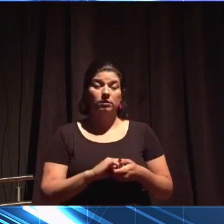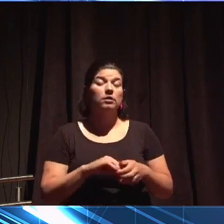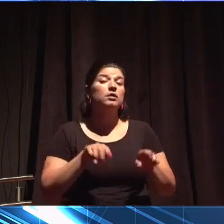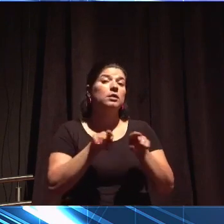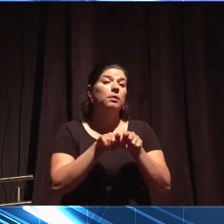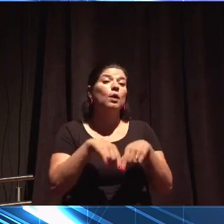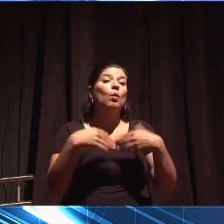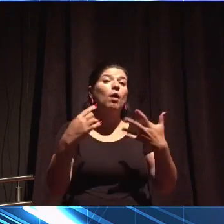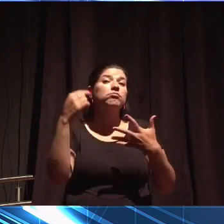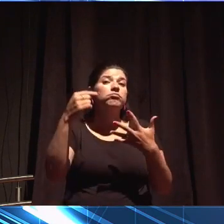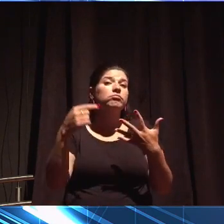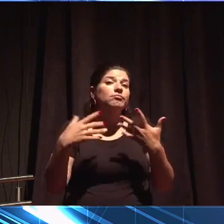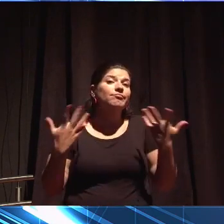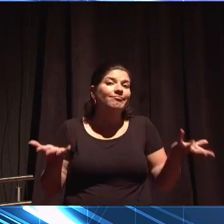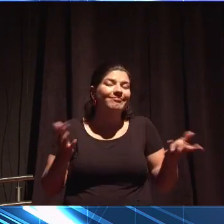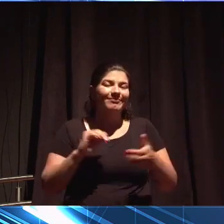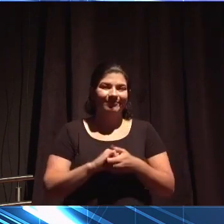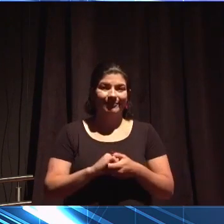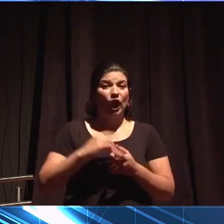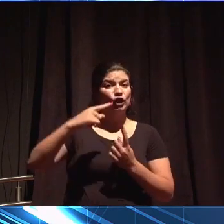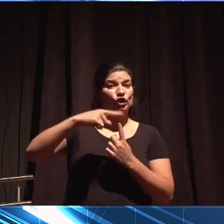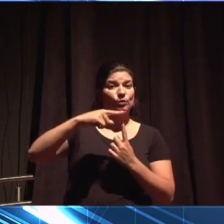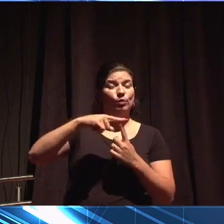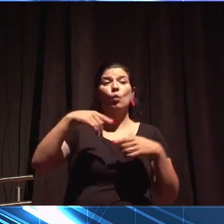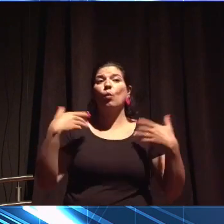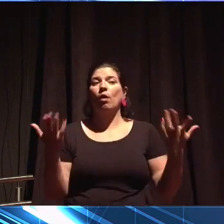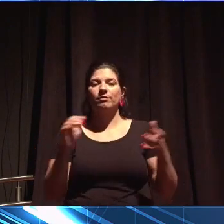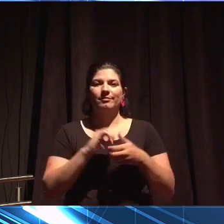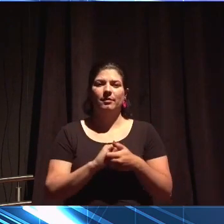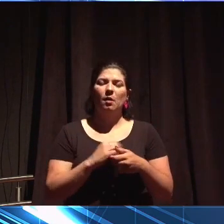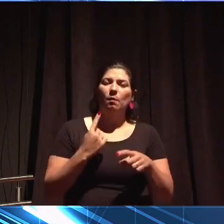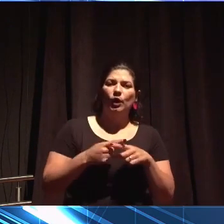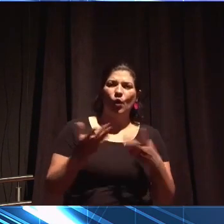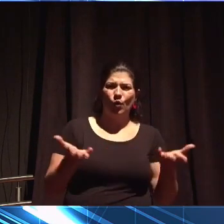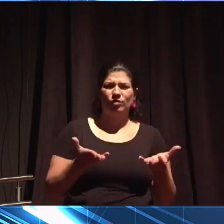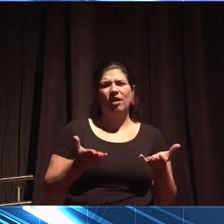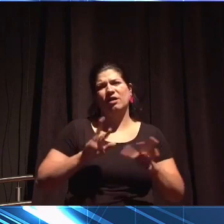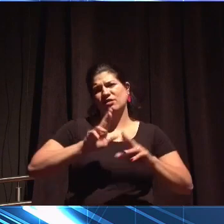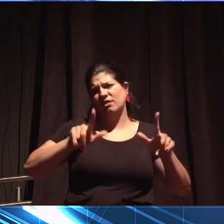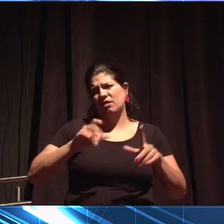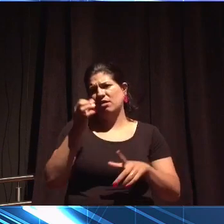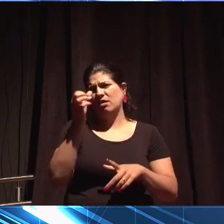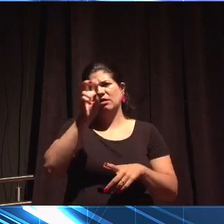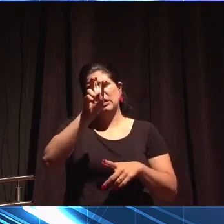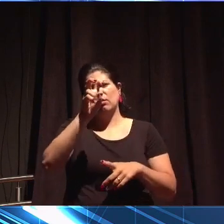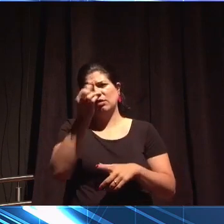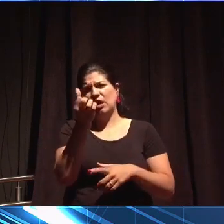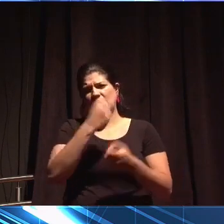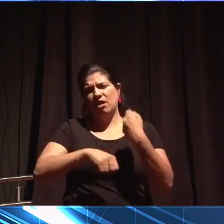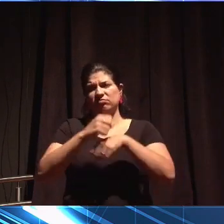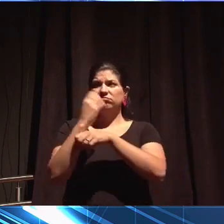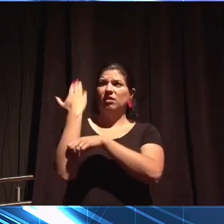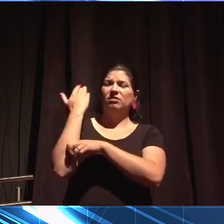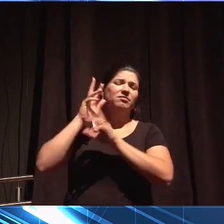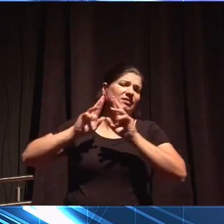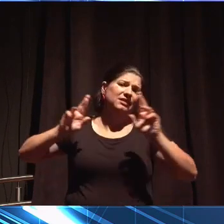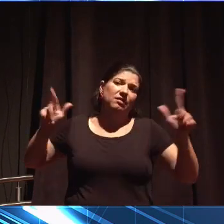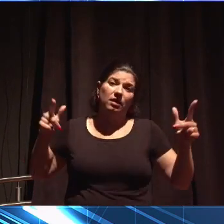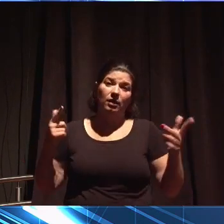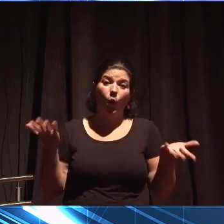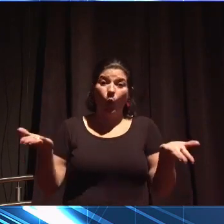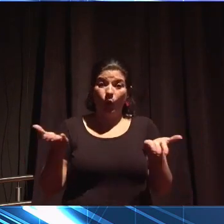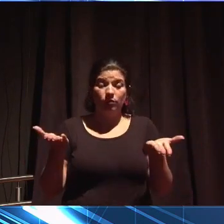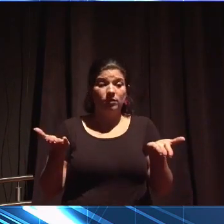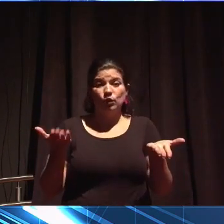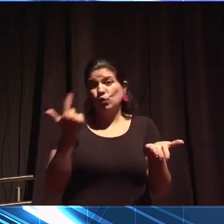tipos, porque hoje em dia é diferente de, sei lá, 5, 6 anos para trás, que a gente não tinha tantas